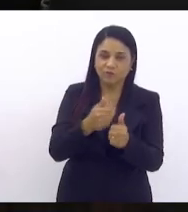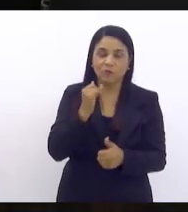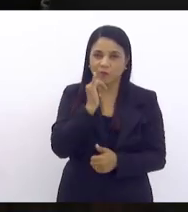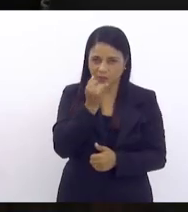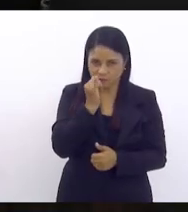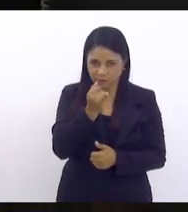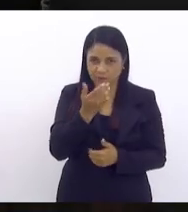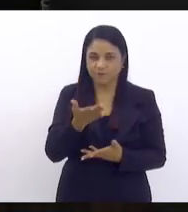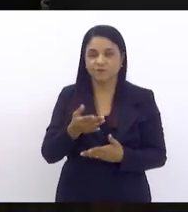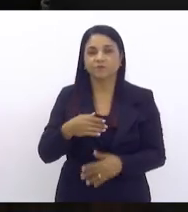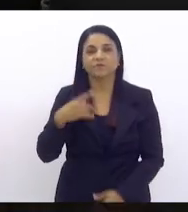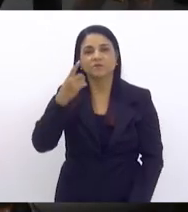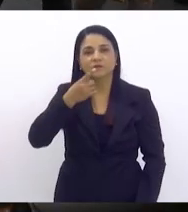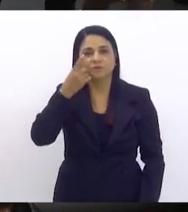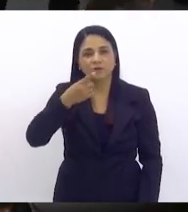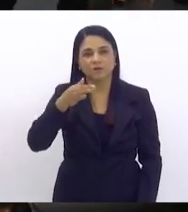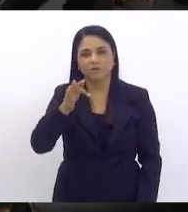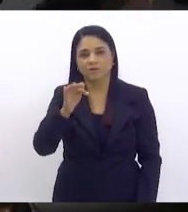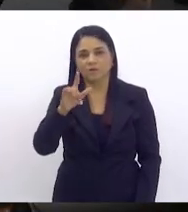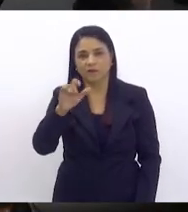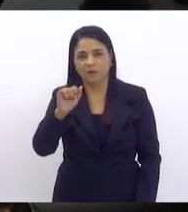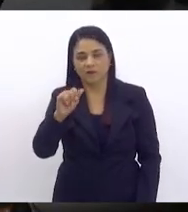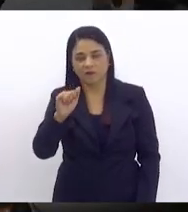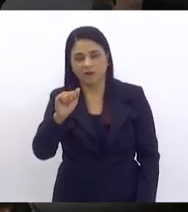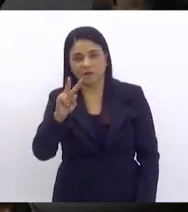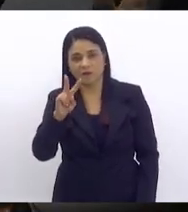Deputado Flávio Serafim.